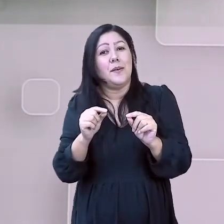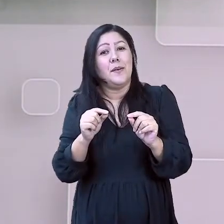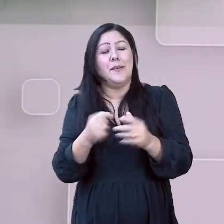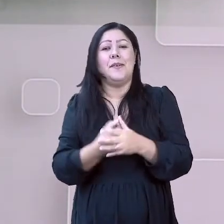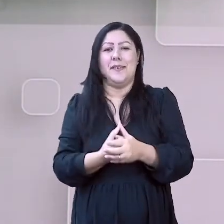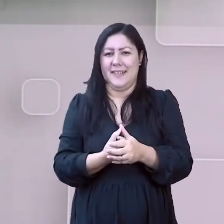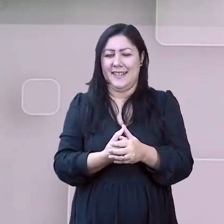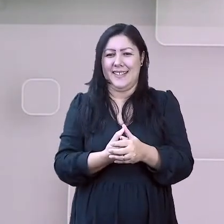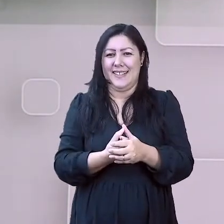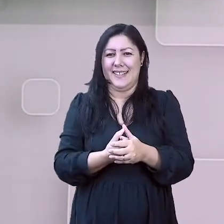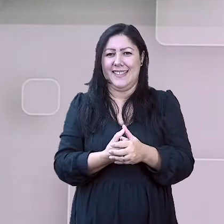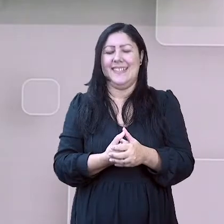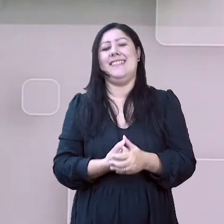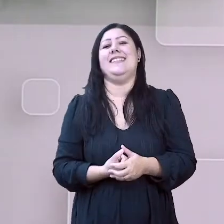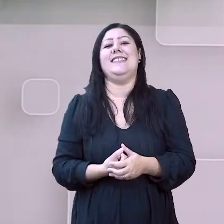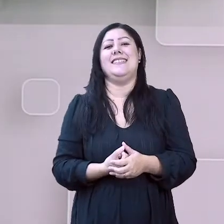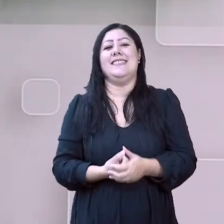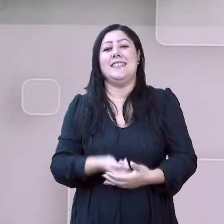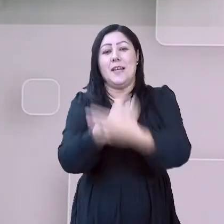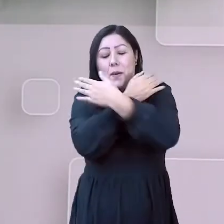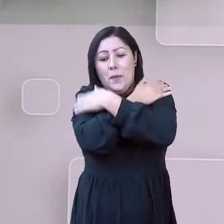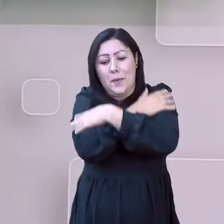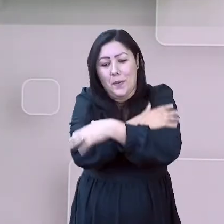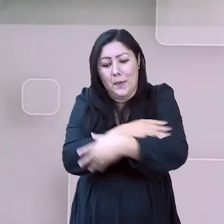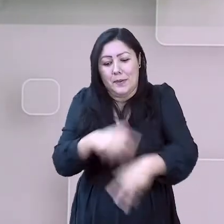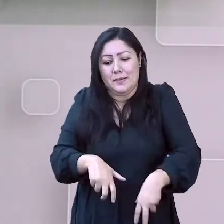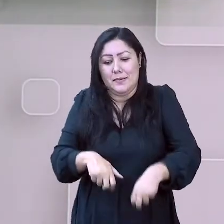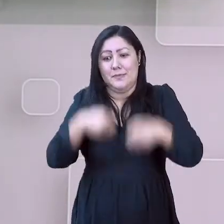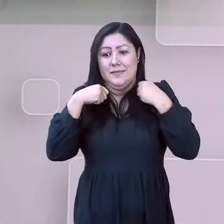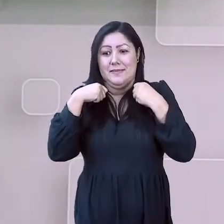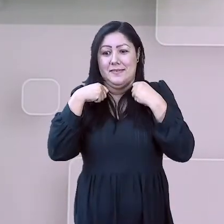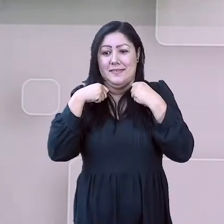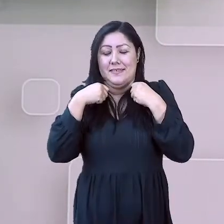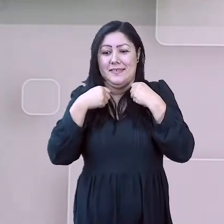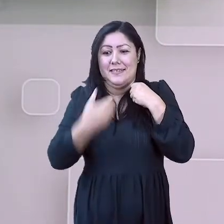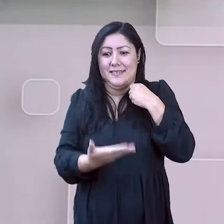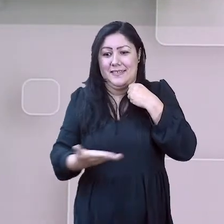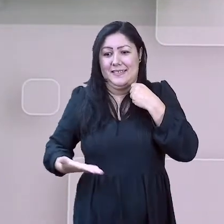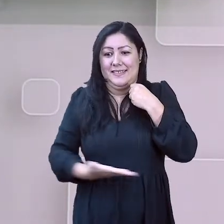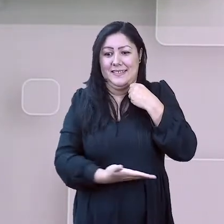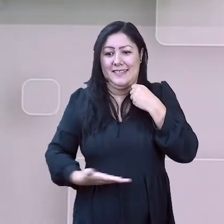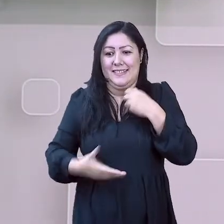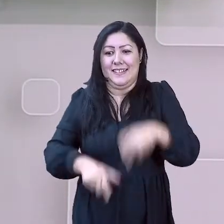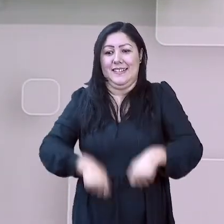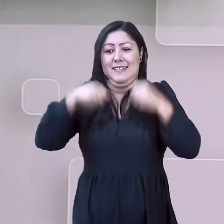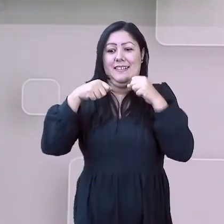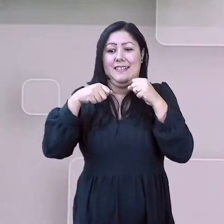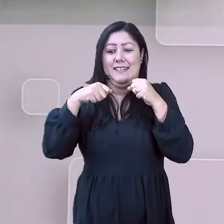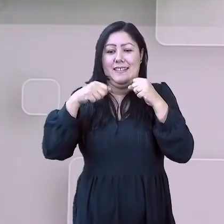pelega. Quando ela cobre o pé, ela descobre a cabeça. Por